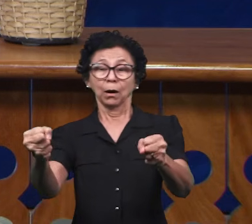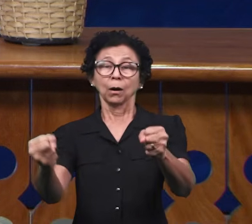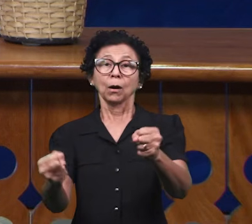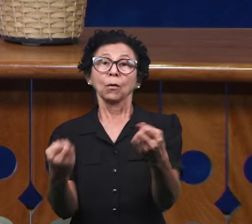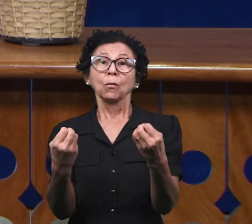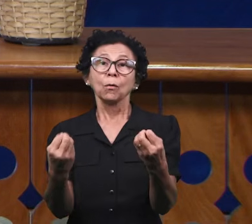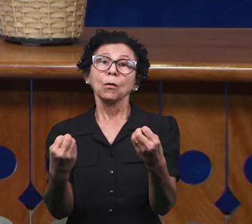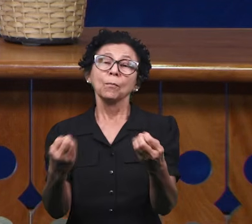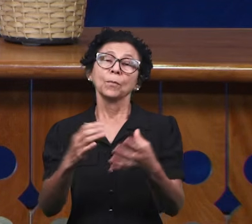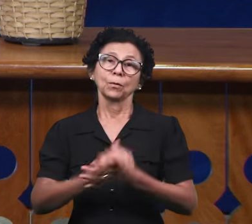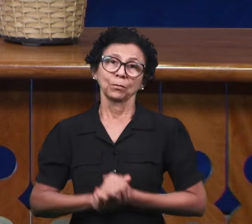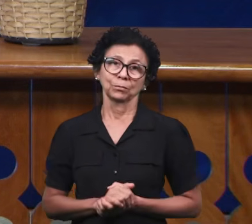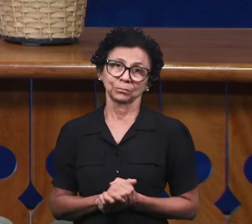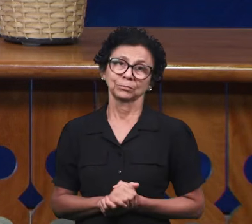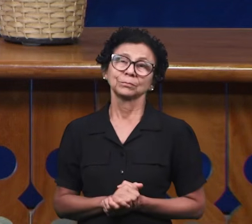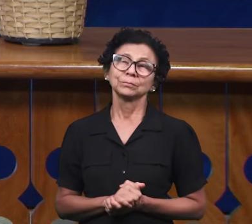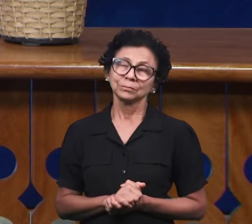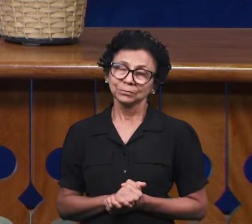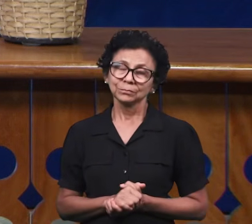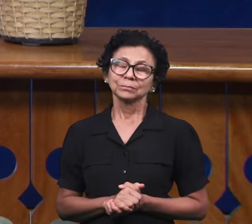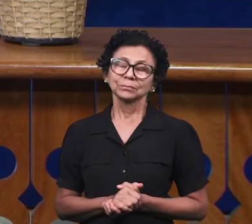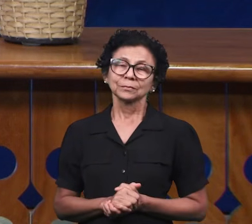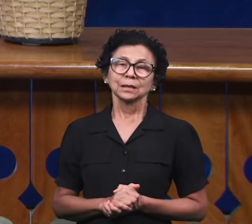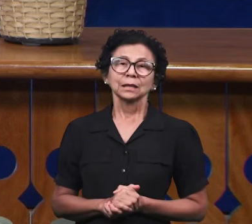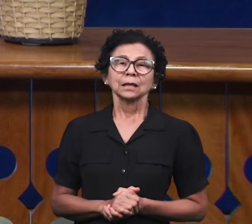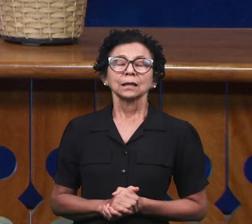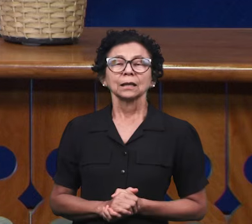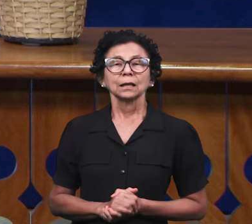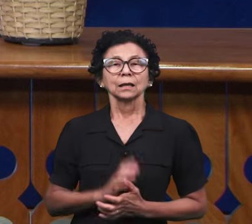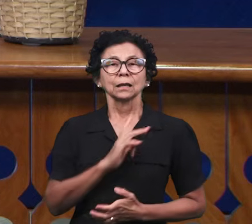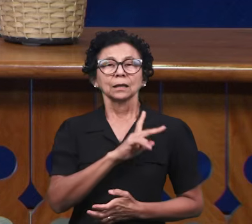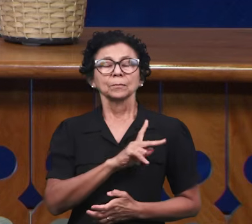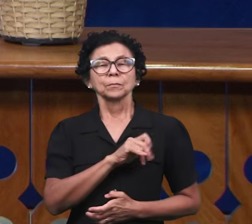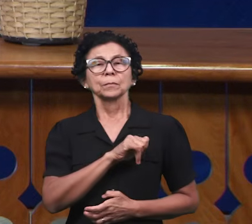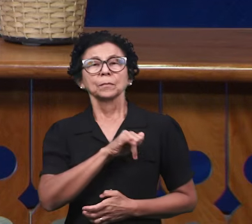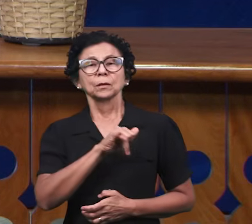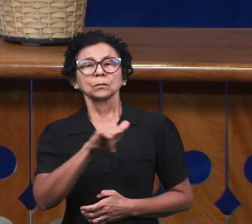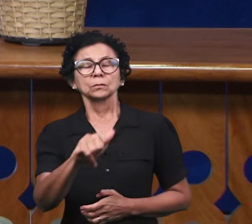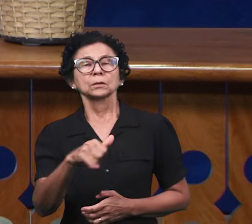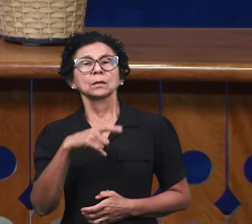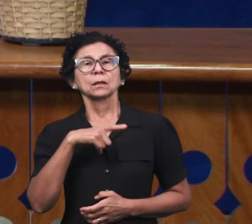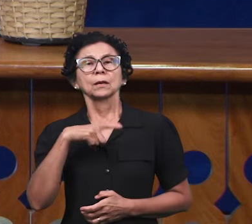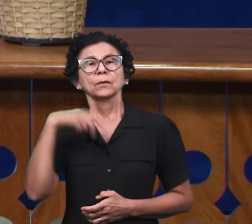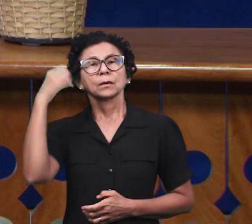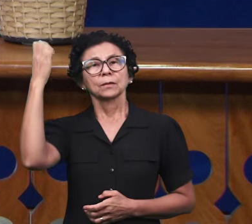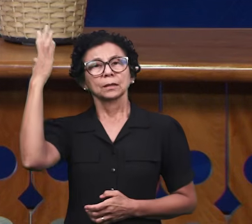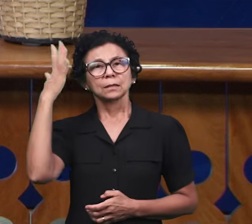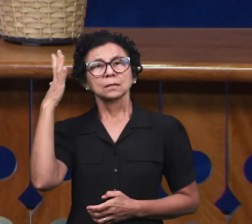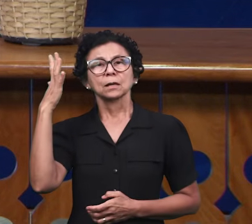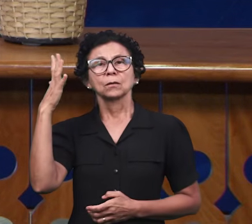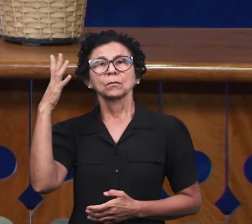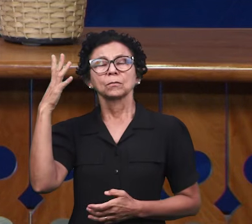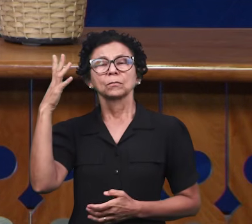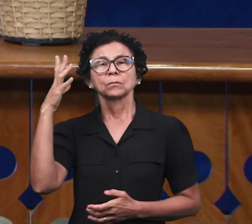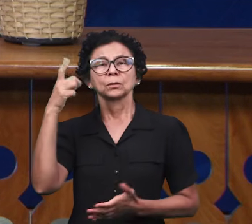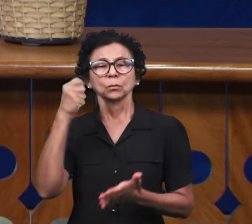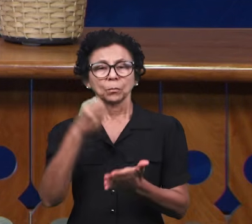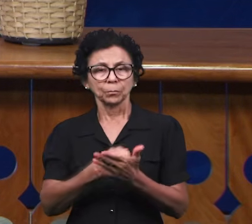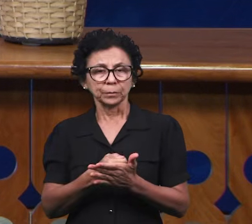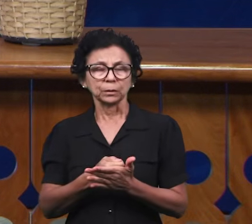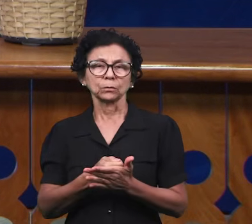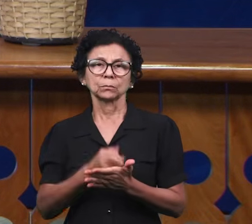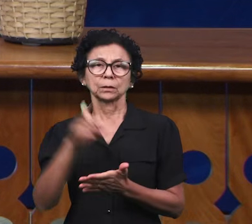entregou a revelação e o Senhor cumpriu, porque foi o Senhor quem falou com ele. O jovem precisa ter essa experiência também. Filipe não